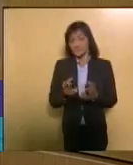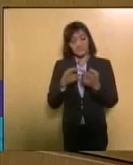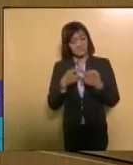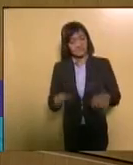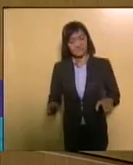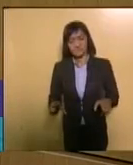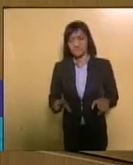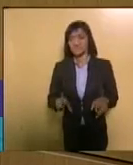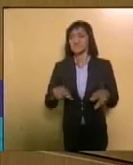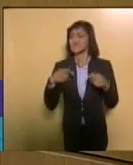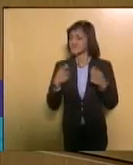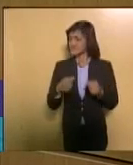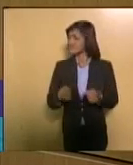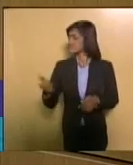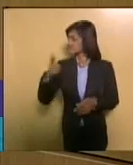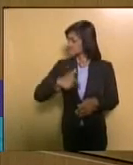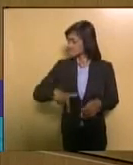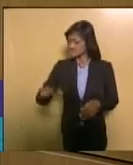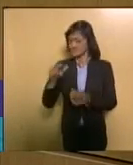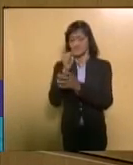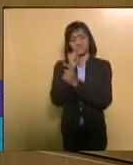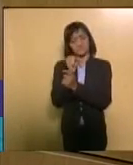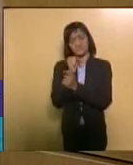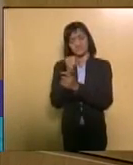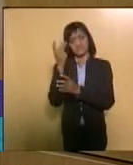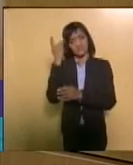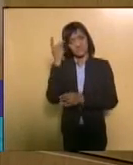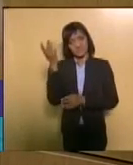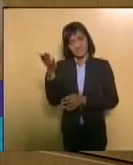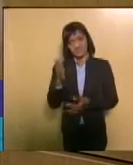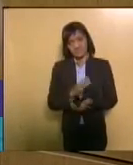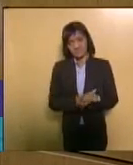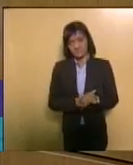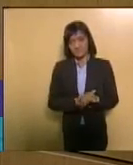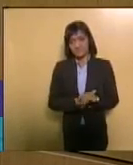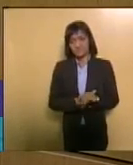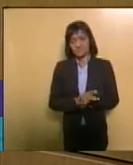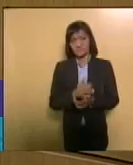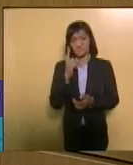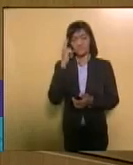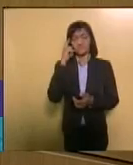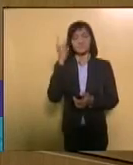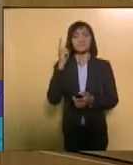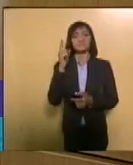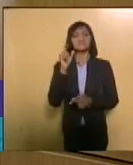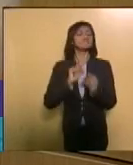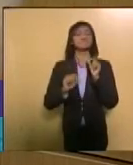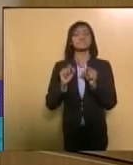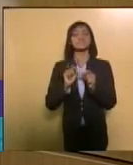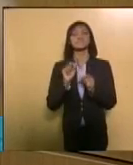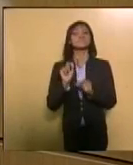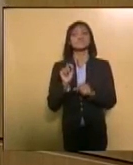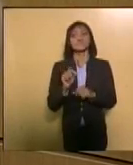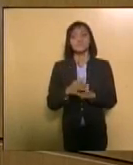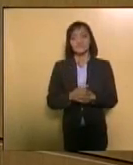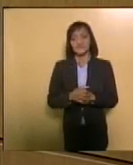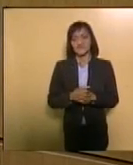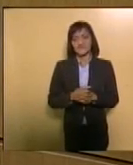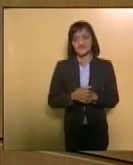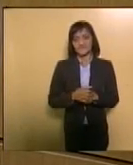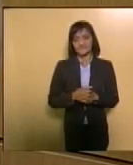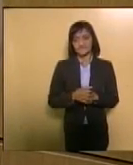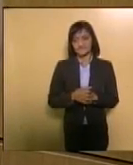que tinha que rearranjar a segurança pública no Estado de São Paulo Paulo qual que foi a primeira coisa em que ele mexeu é a discussão sobre governança